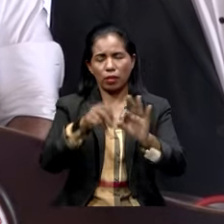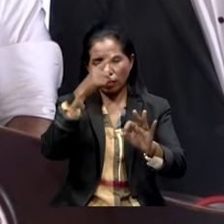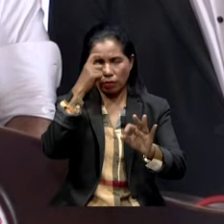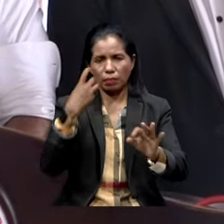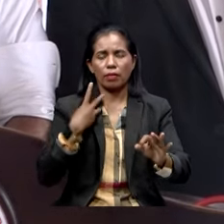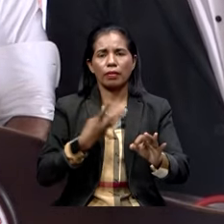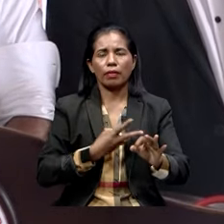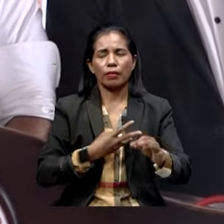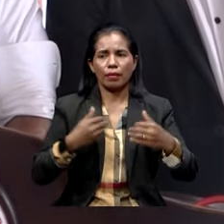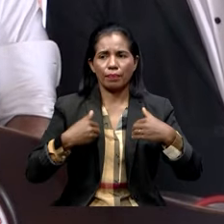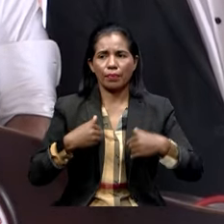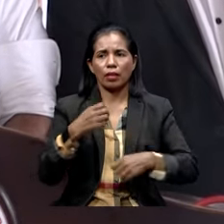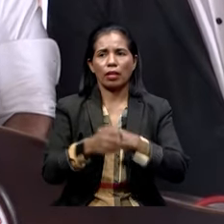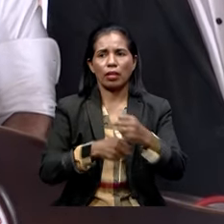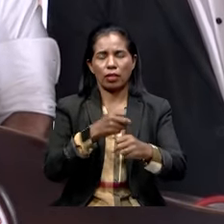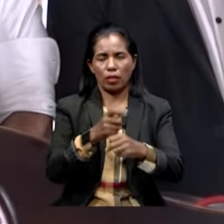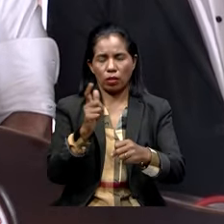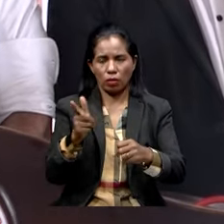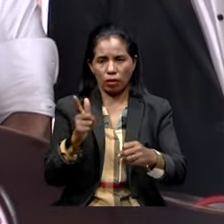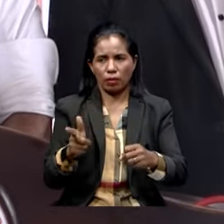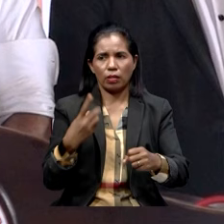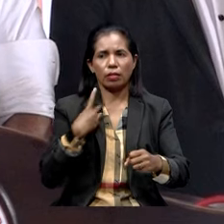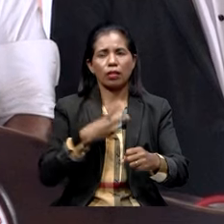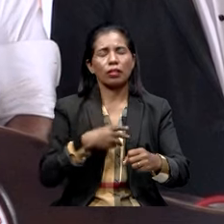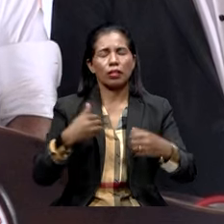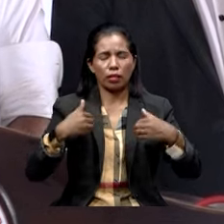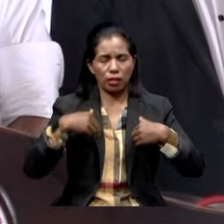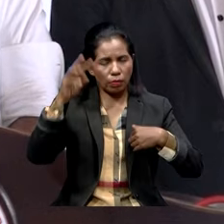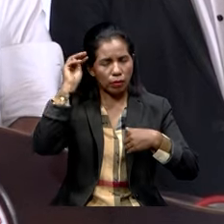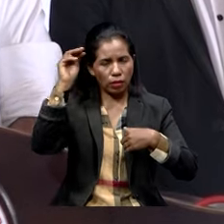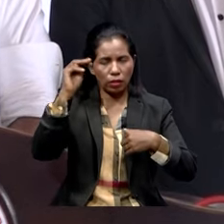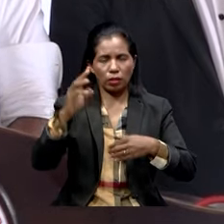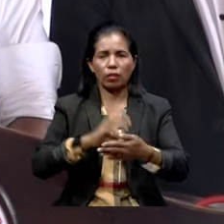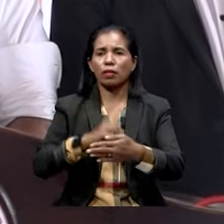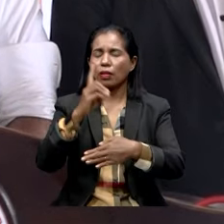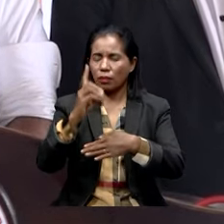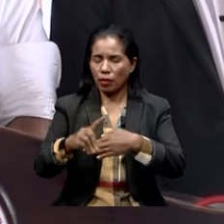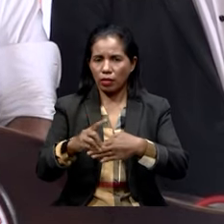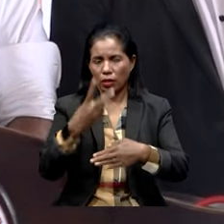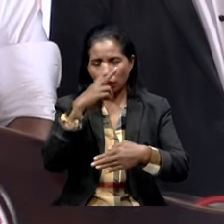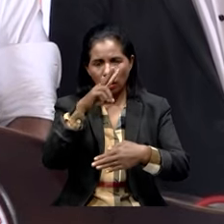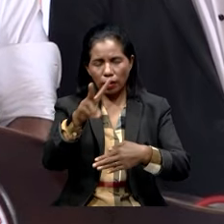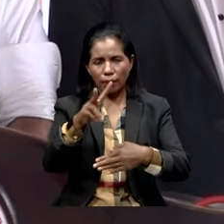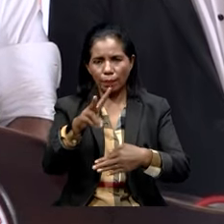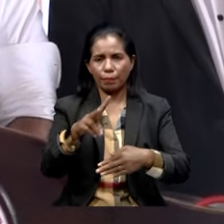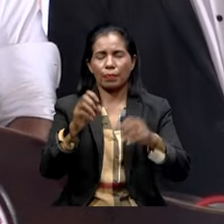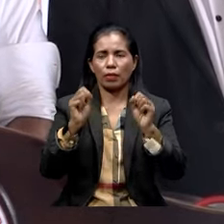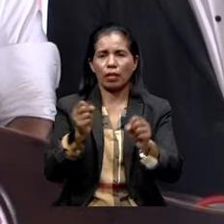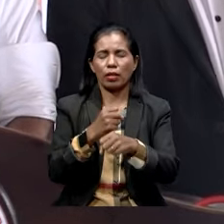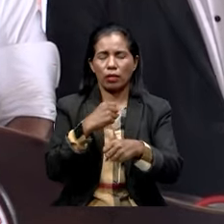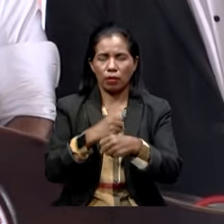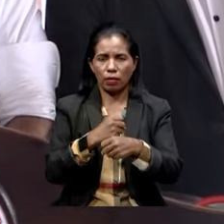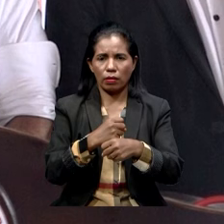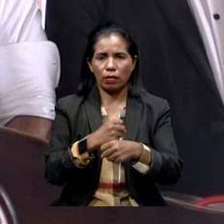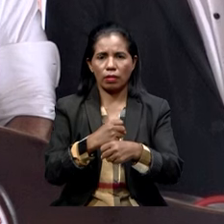de 20 anos, mas que estamos o Ministério do Desenvolvimento Rural e Habitação, né, para atu curize, atu halo